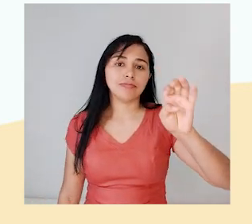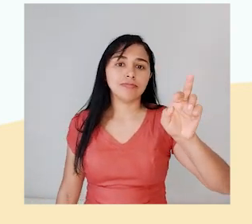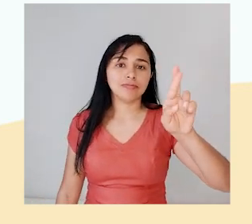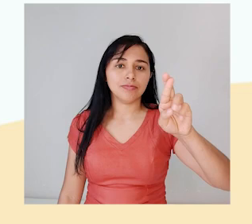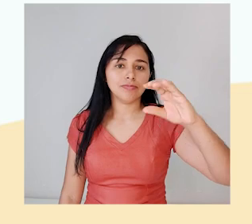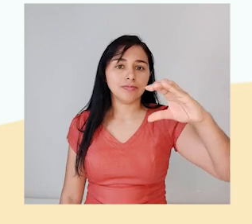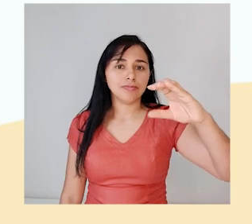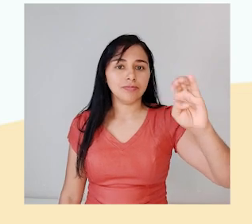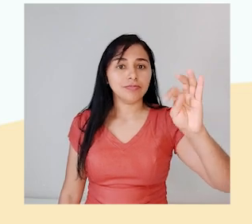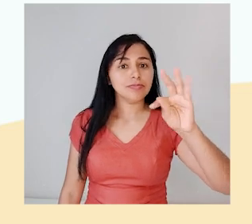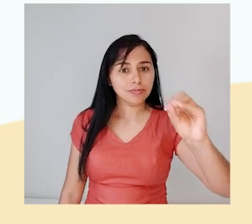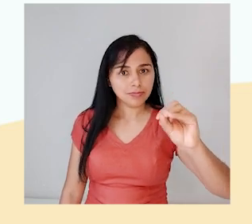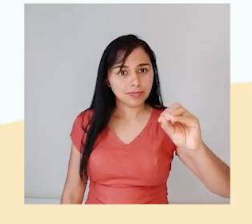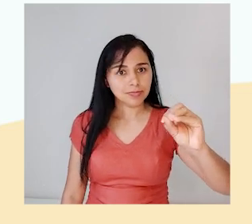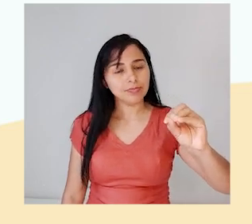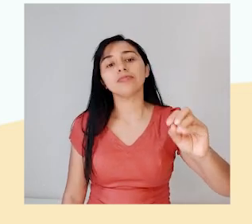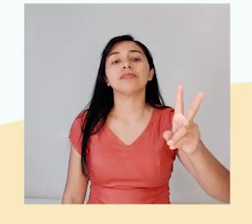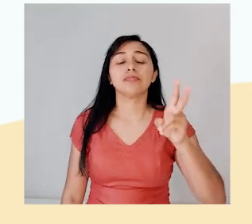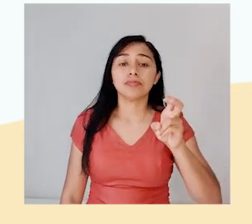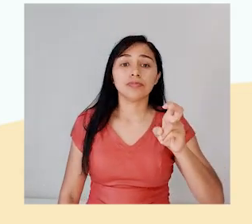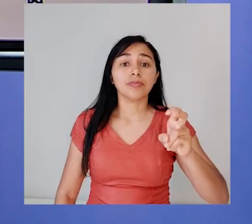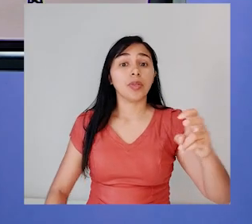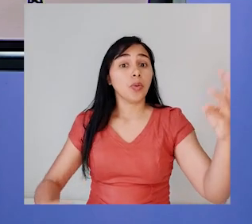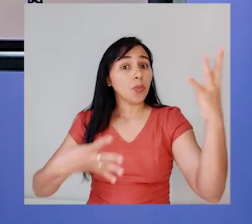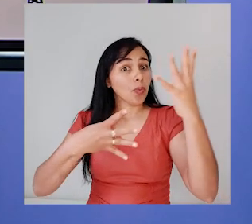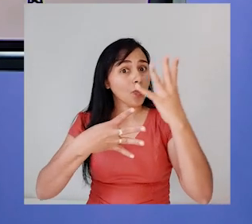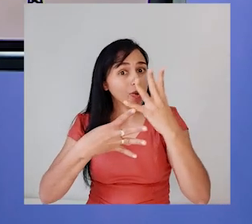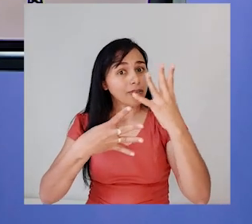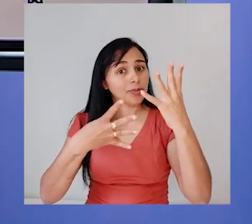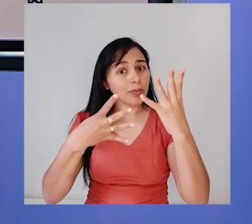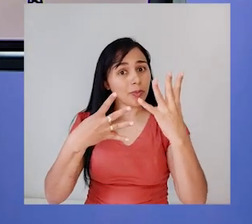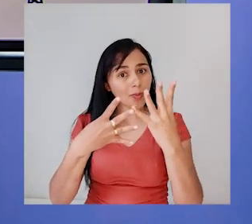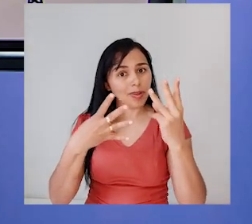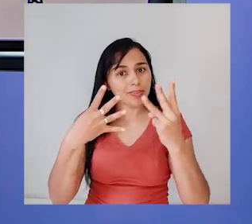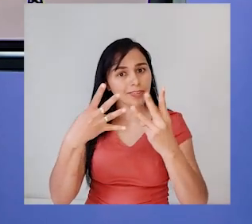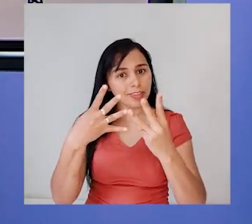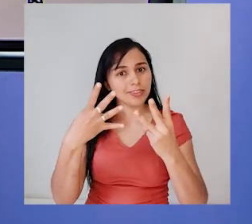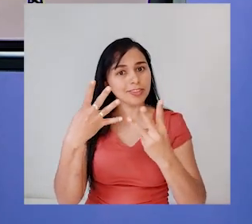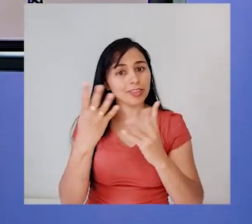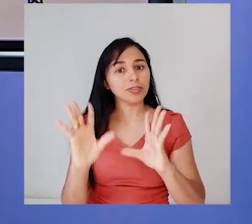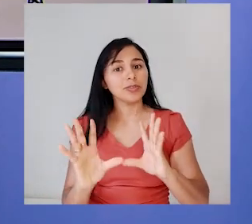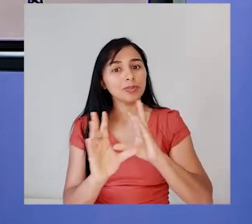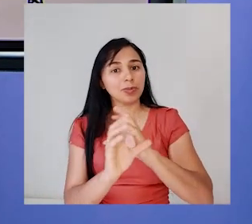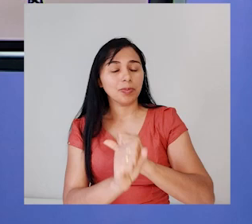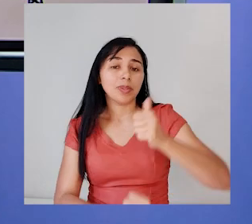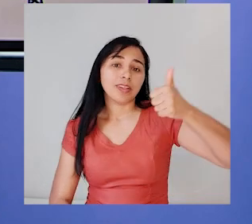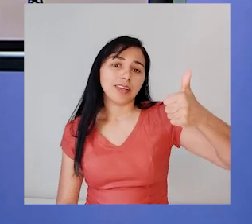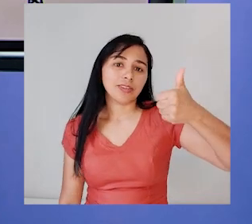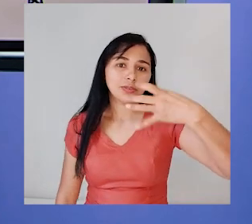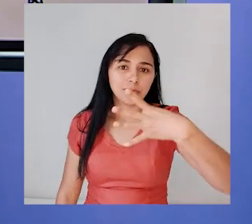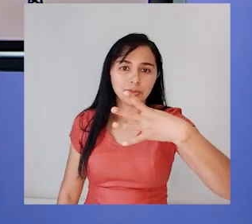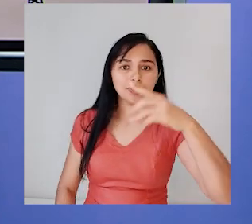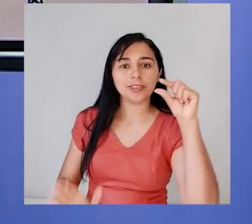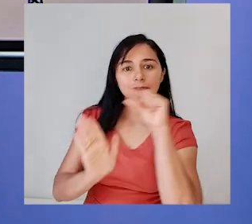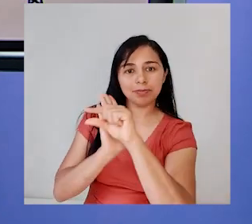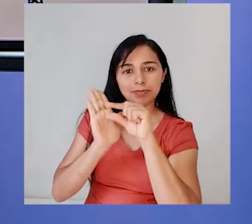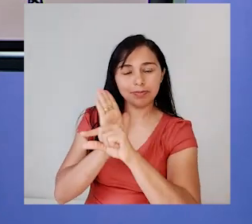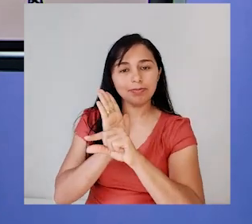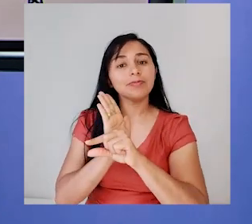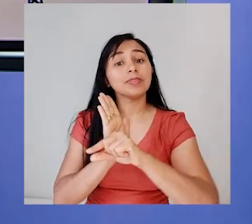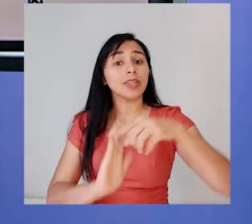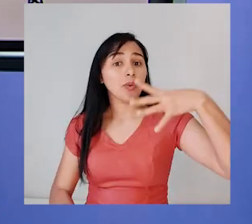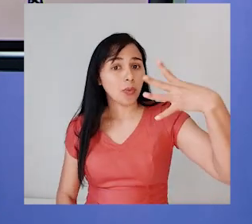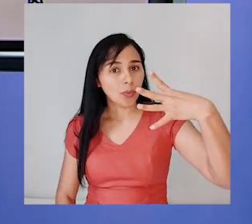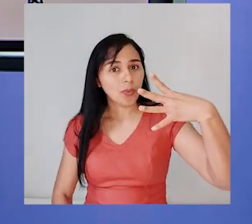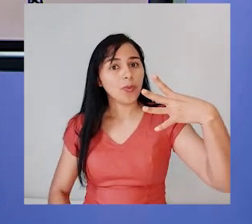14 versos com 4 estrofes. A rima no poema, vocês lembram o que é